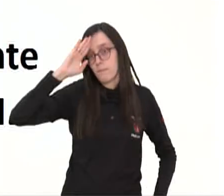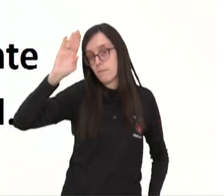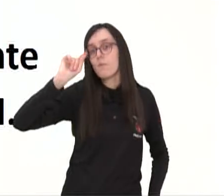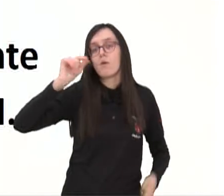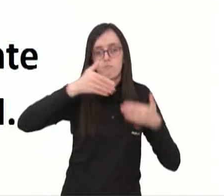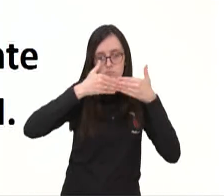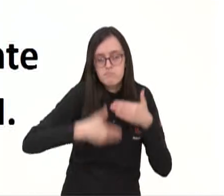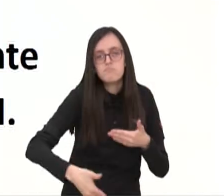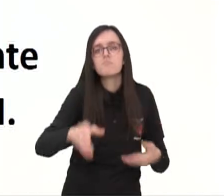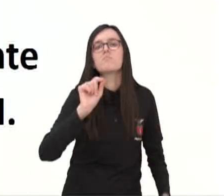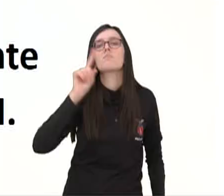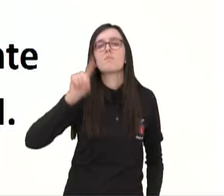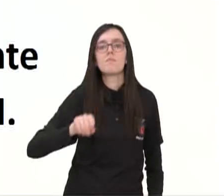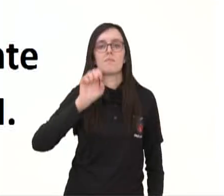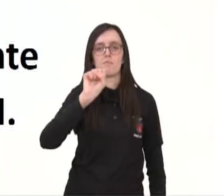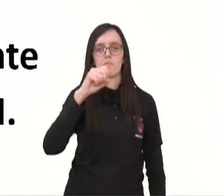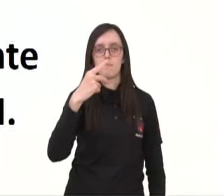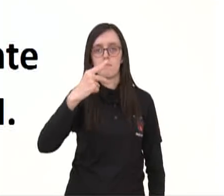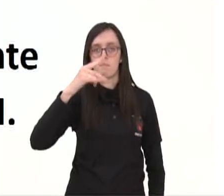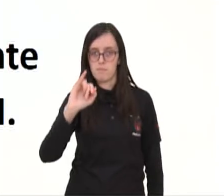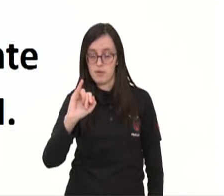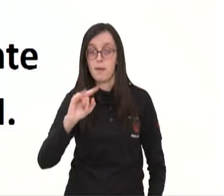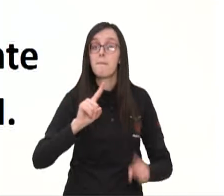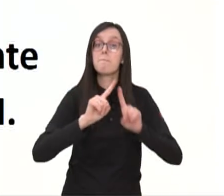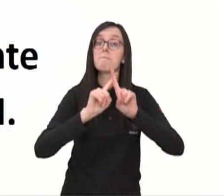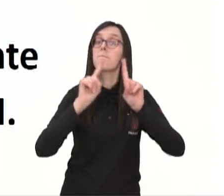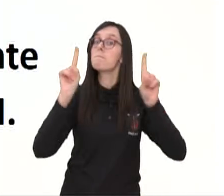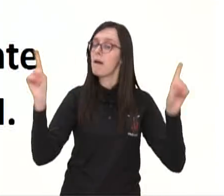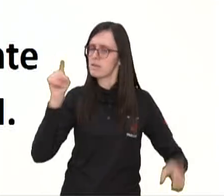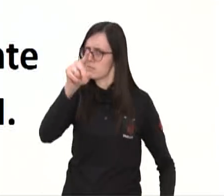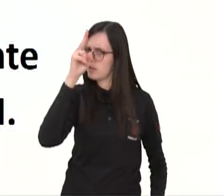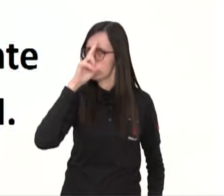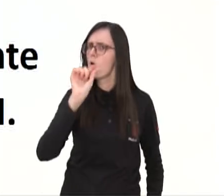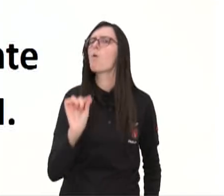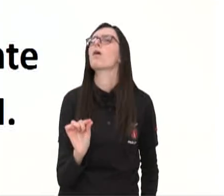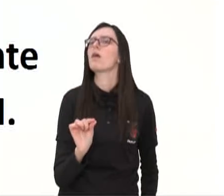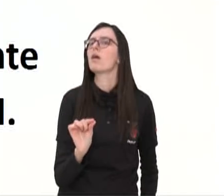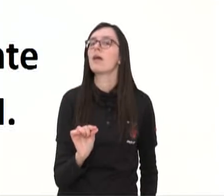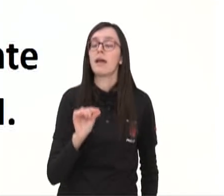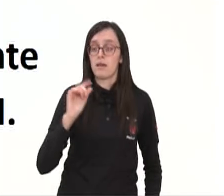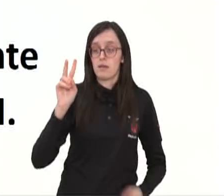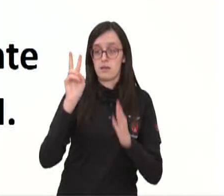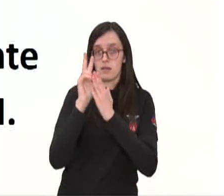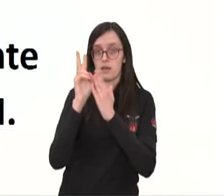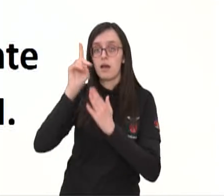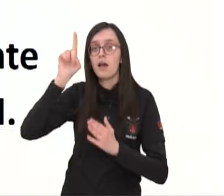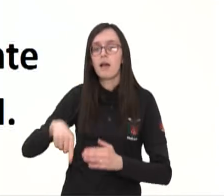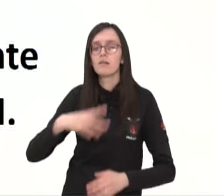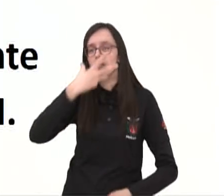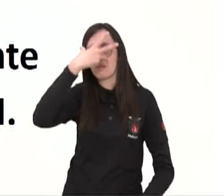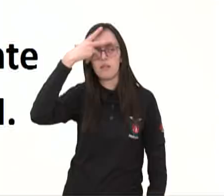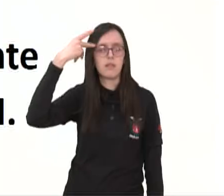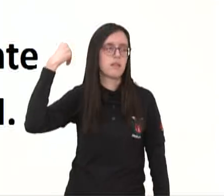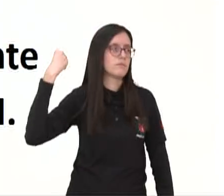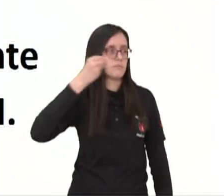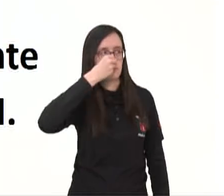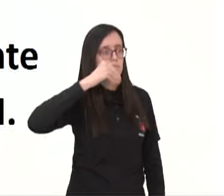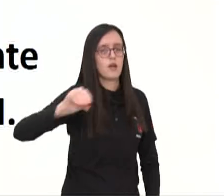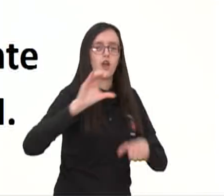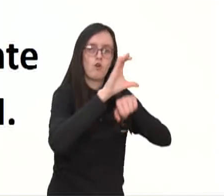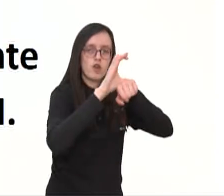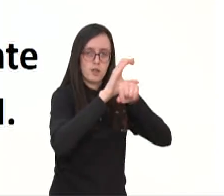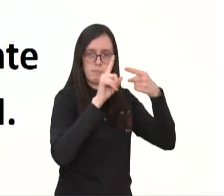a partir do SPI. Mas, você vai lembrar que os indígenas foram esquecidos das duas